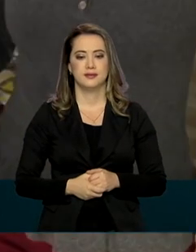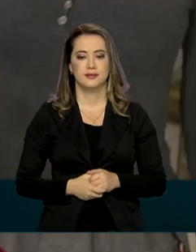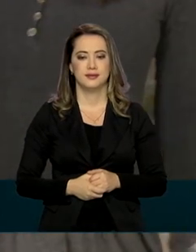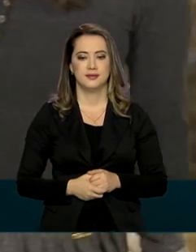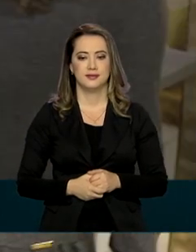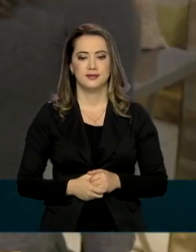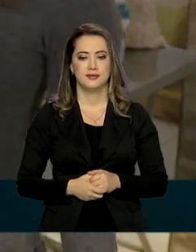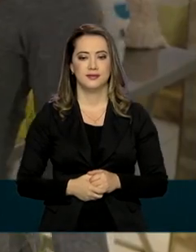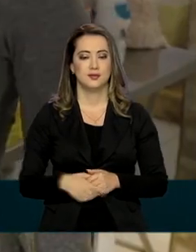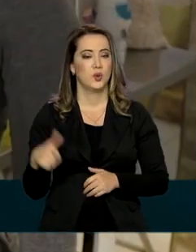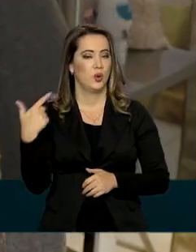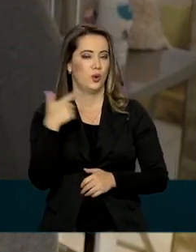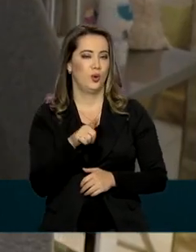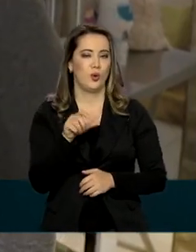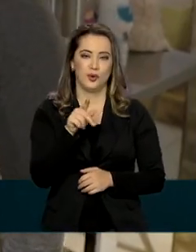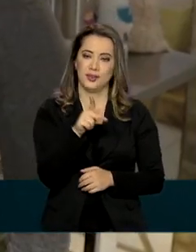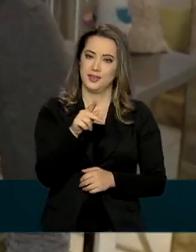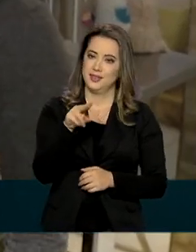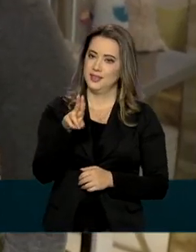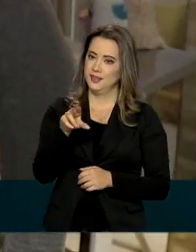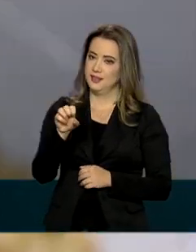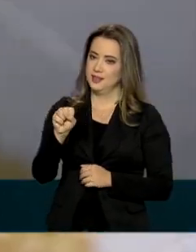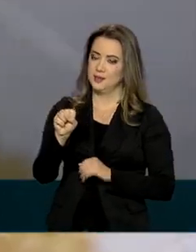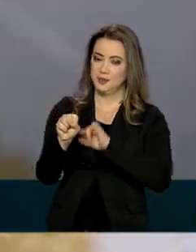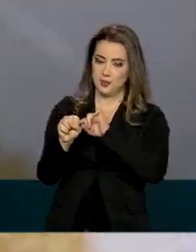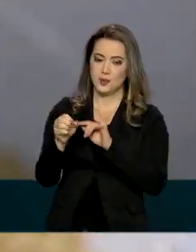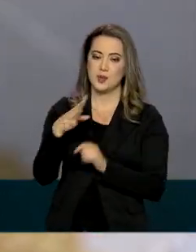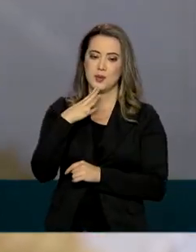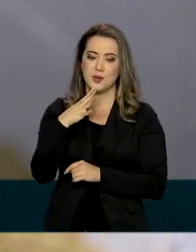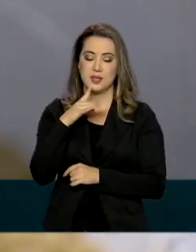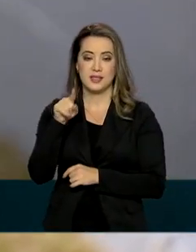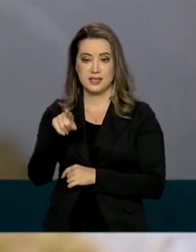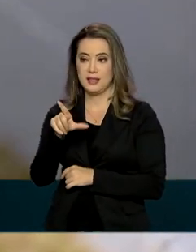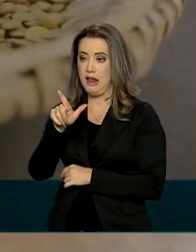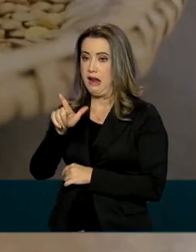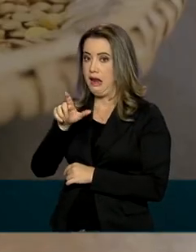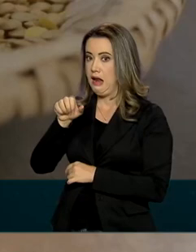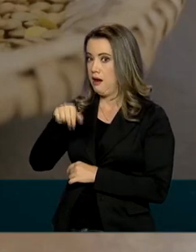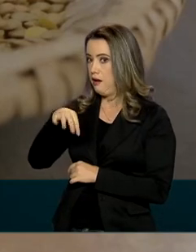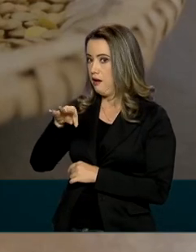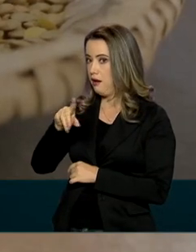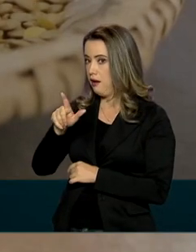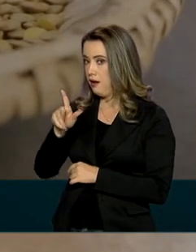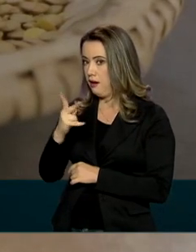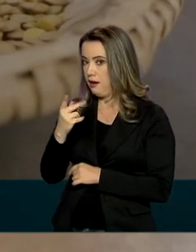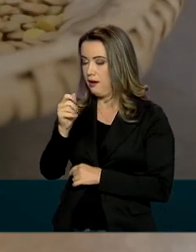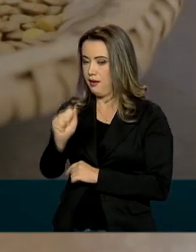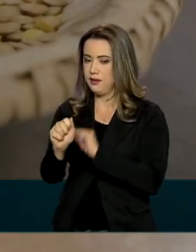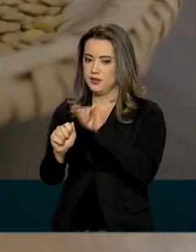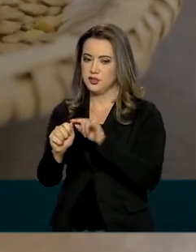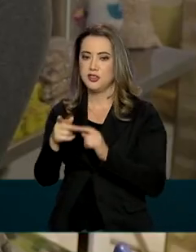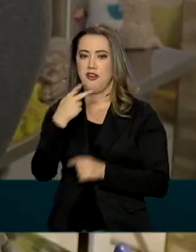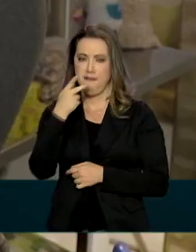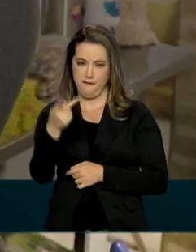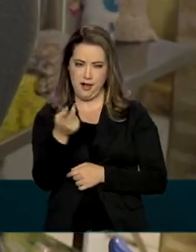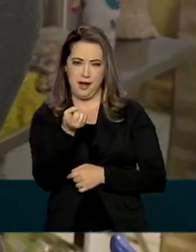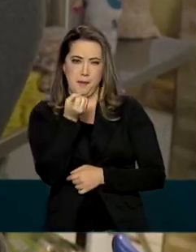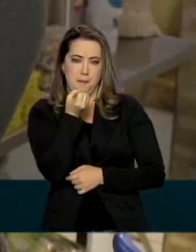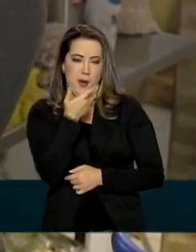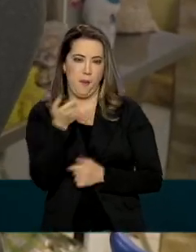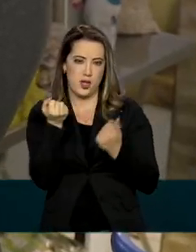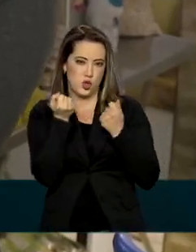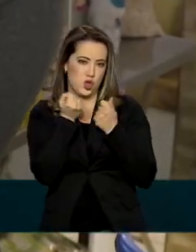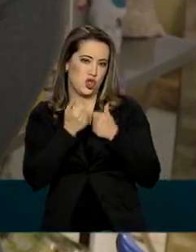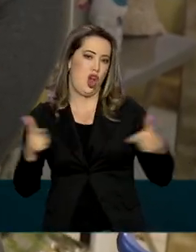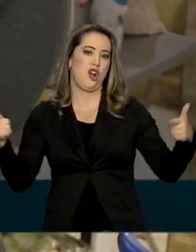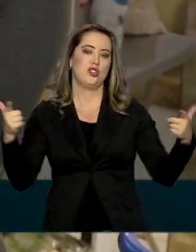Outra pulse conhecida e apreciada é a lentilha. Para alguns é símbolo de sorte. Para nós